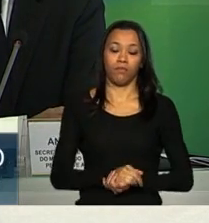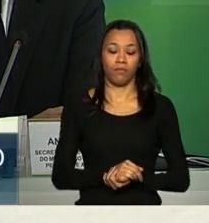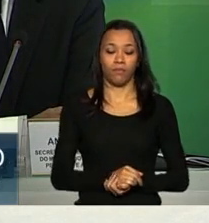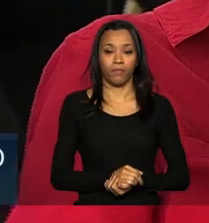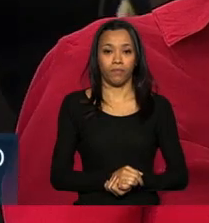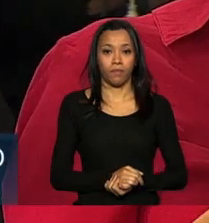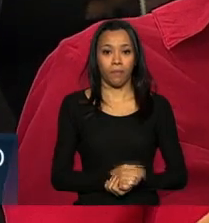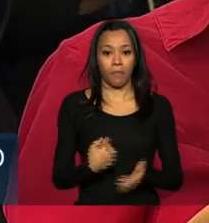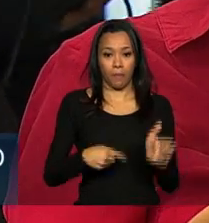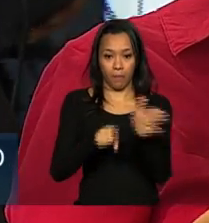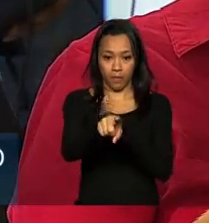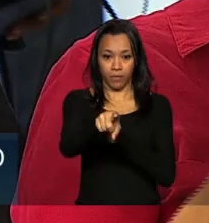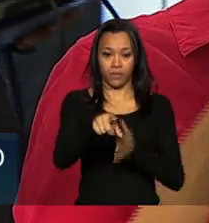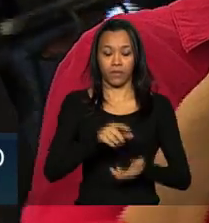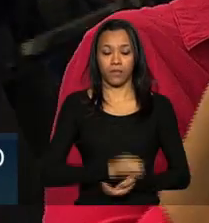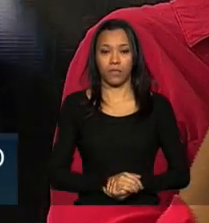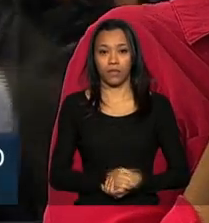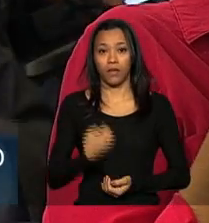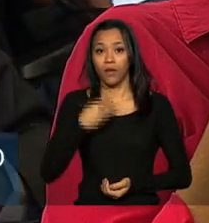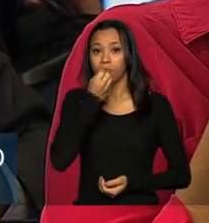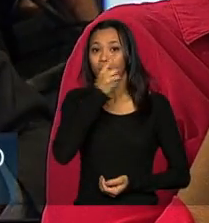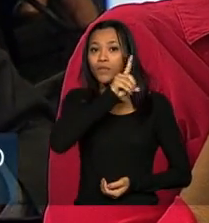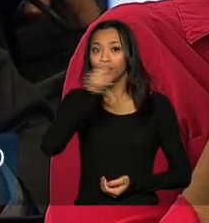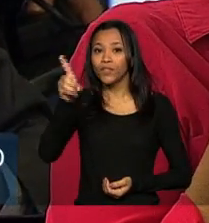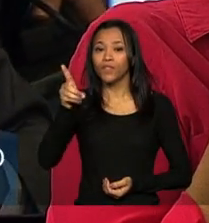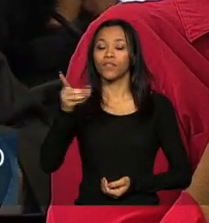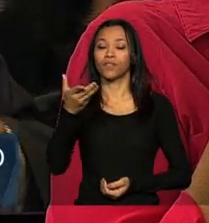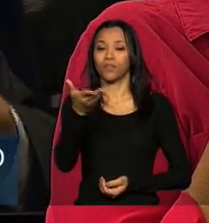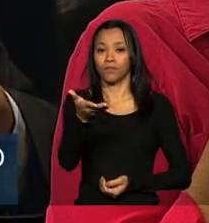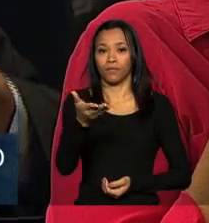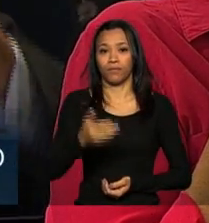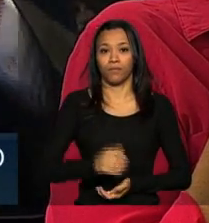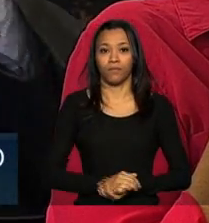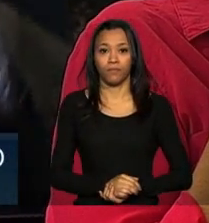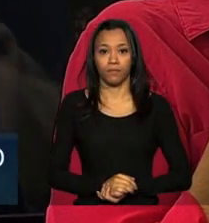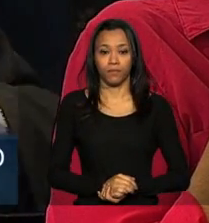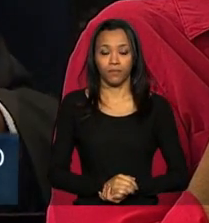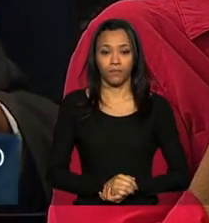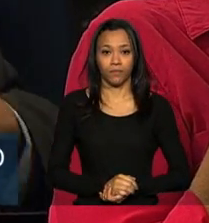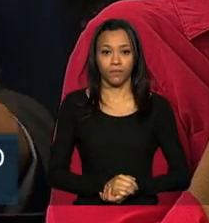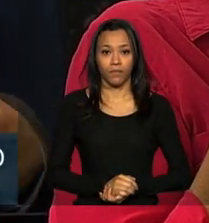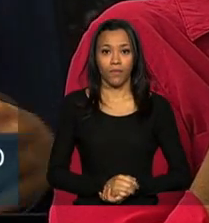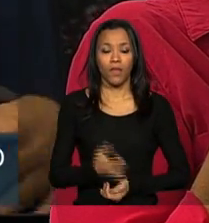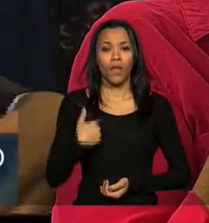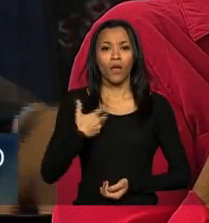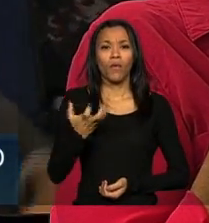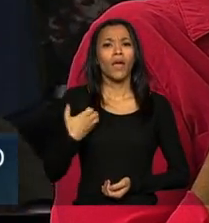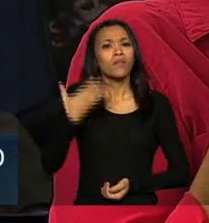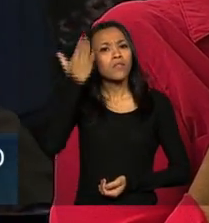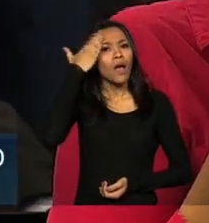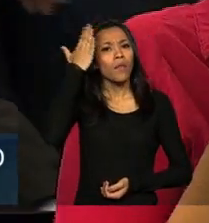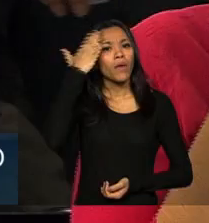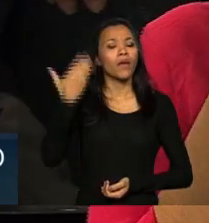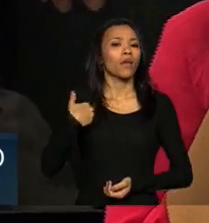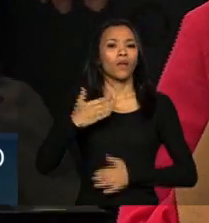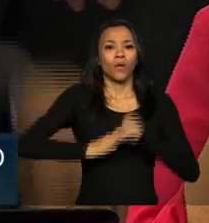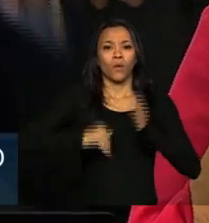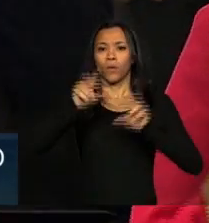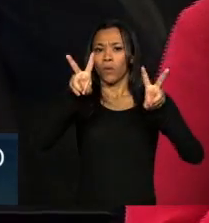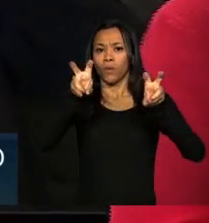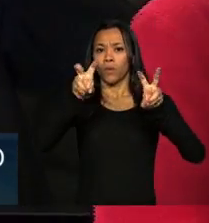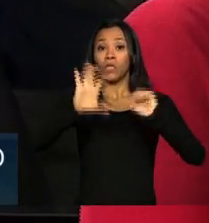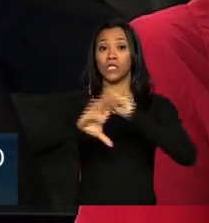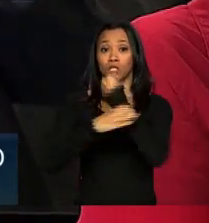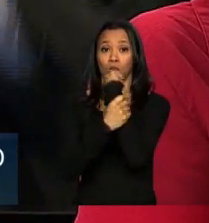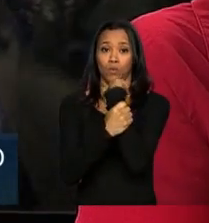Ministra, aqui. Bom dia, Cristiano, do Valor Econômico. Eu queria saber, com relação ao seguro rural, que a